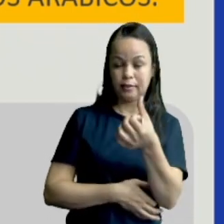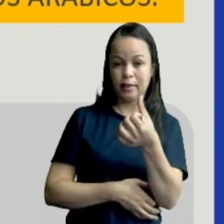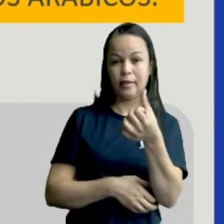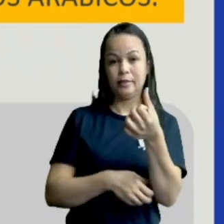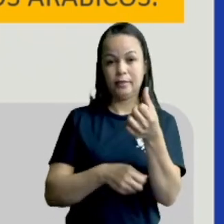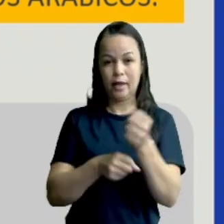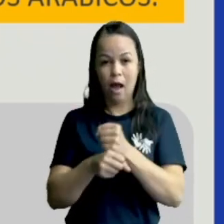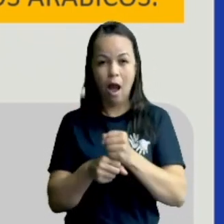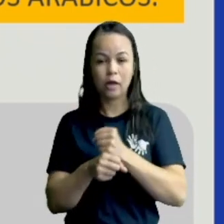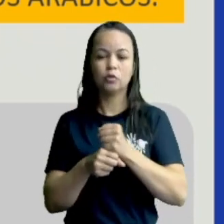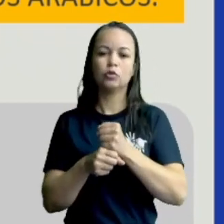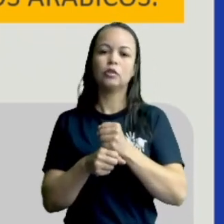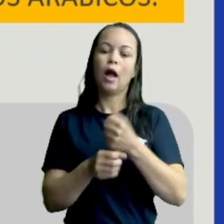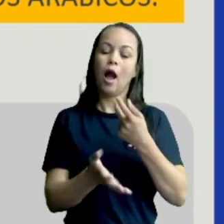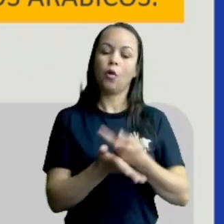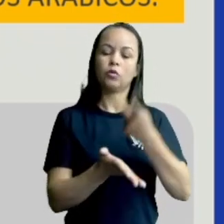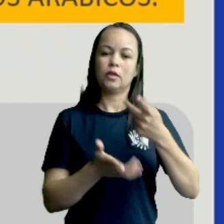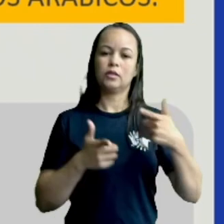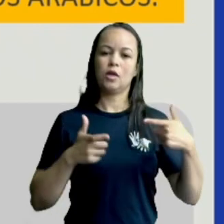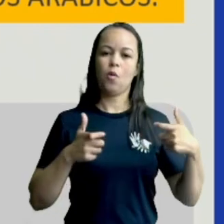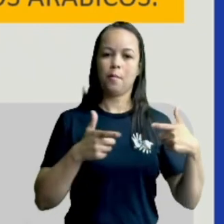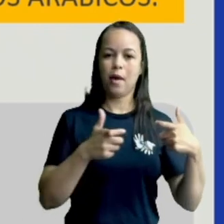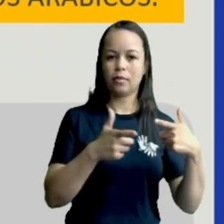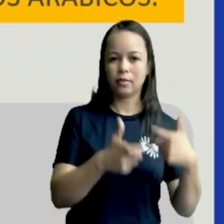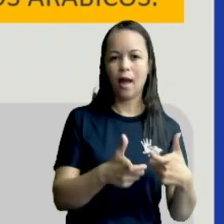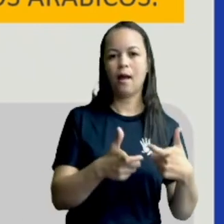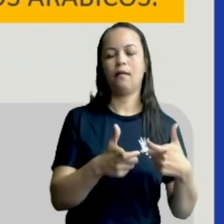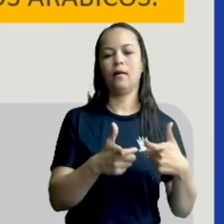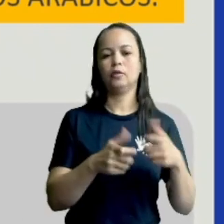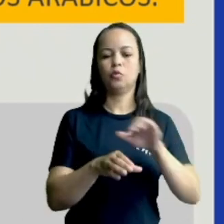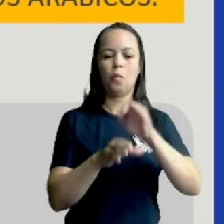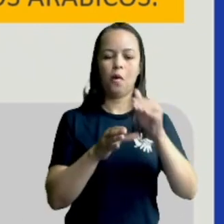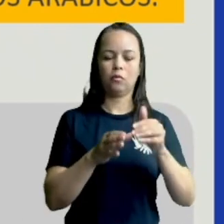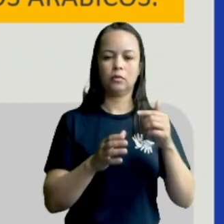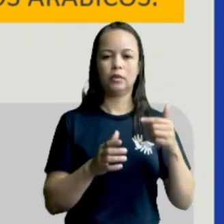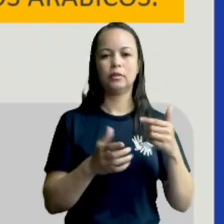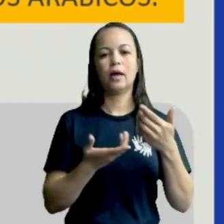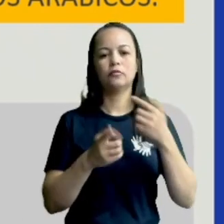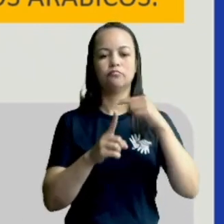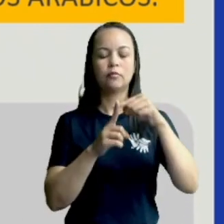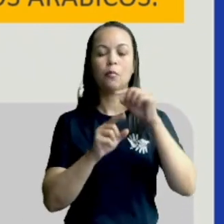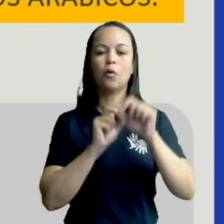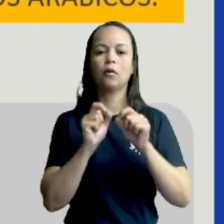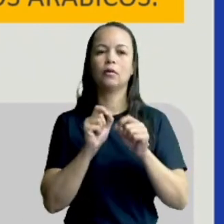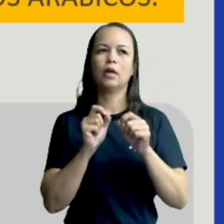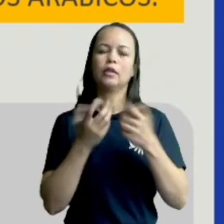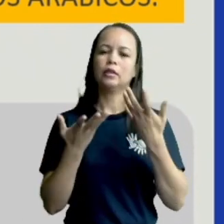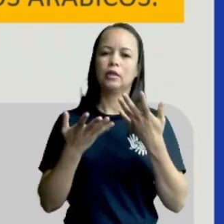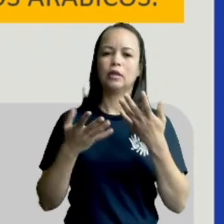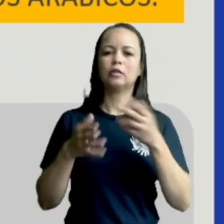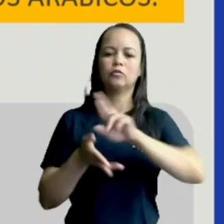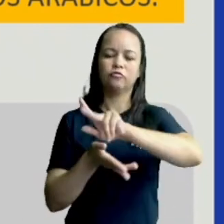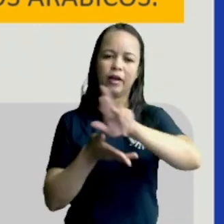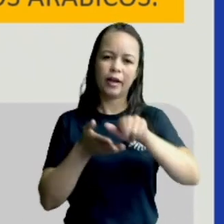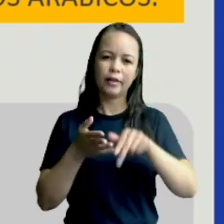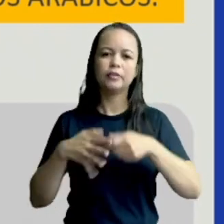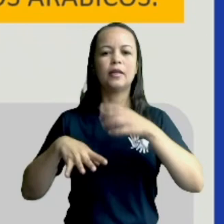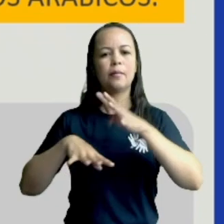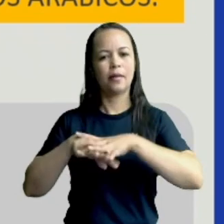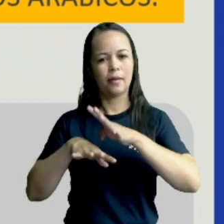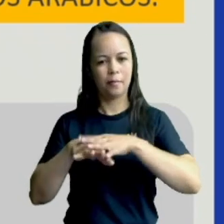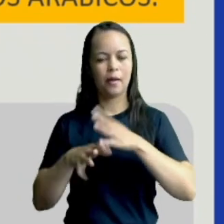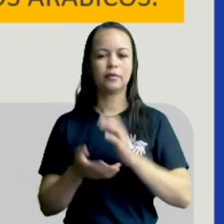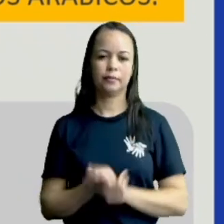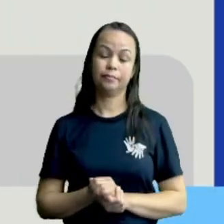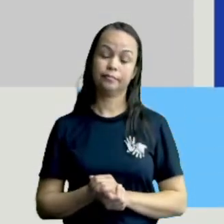a Batalha do Monte das Tabocas. Então, vejam que a partir de um histórico, a gente pode trabalhar a matemática de uma forma diferenciada. E é